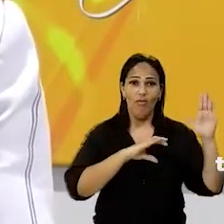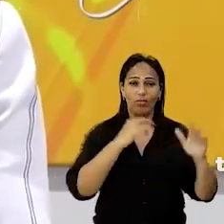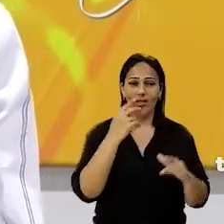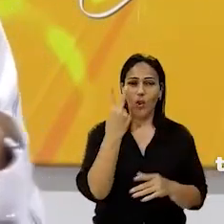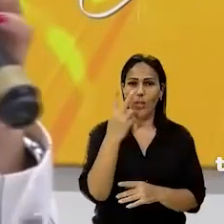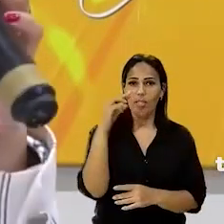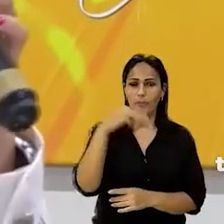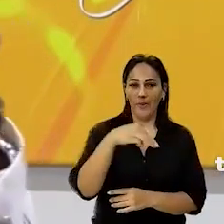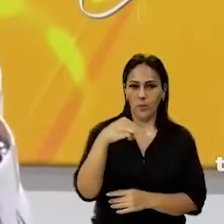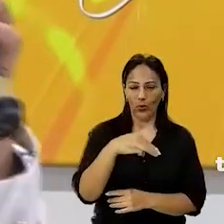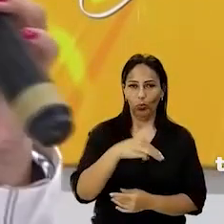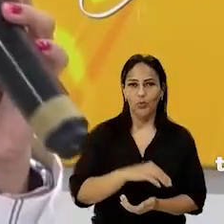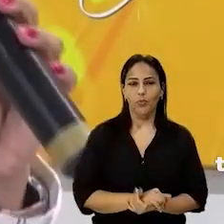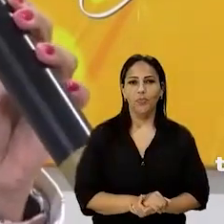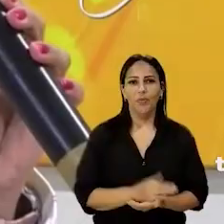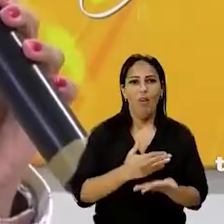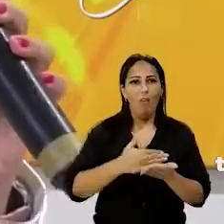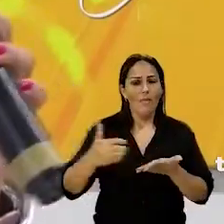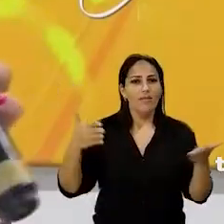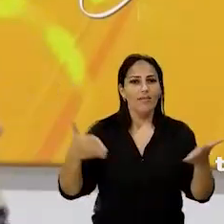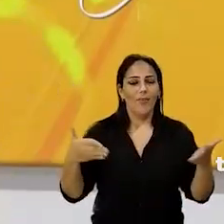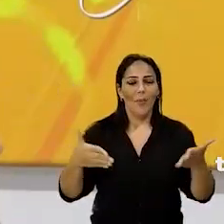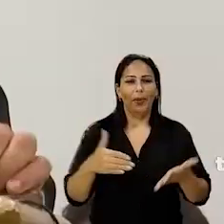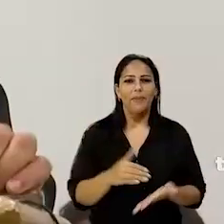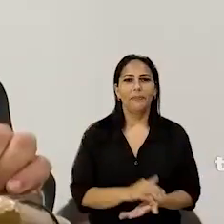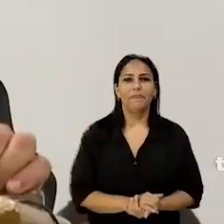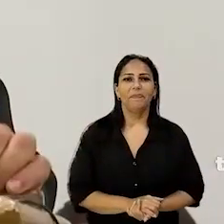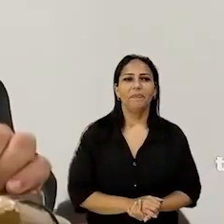de 2 minutos. Começamos agora, candidato.